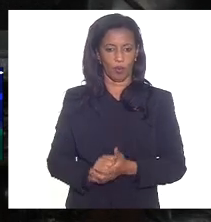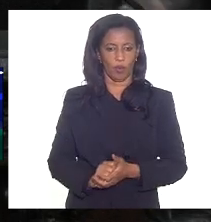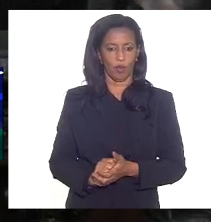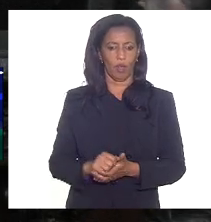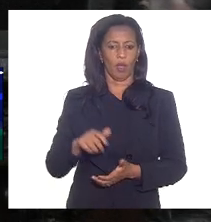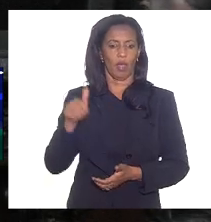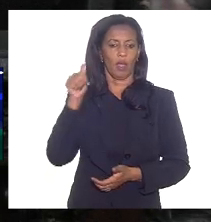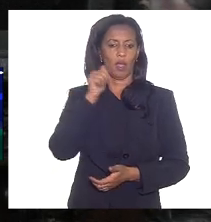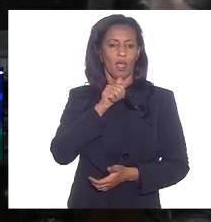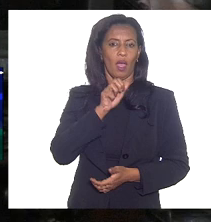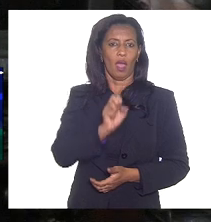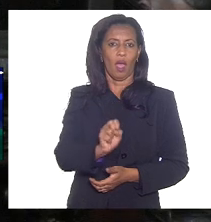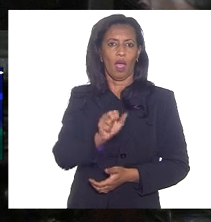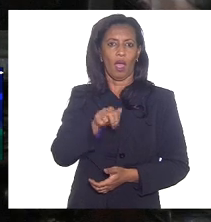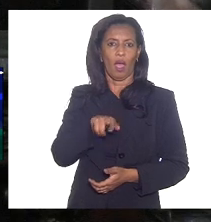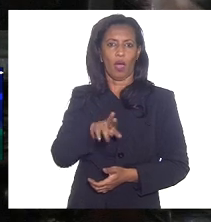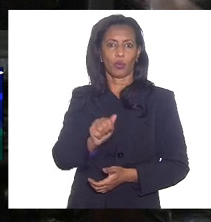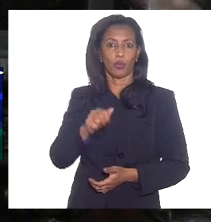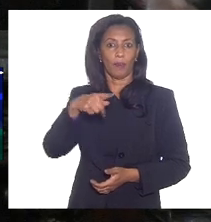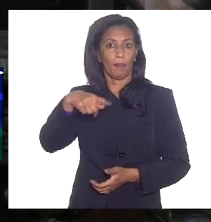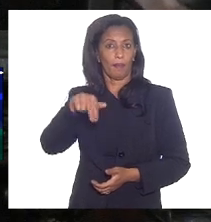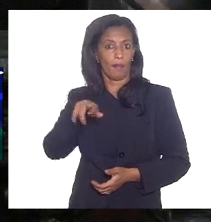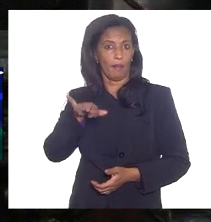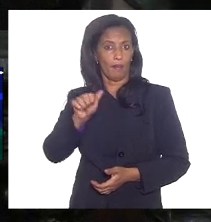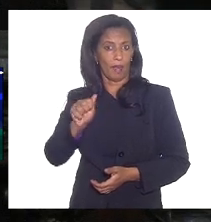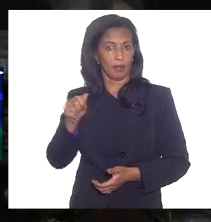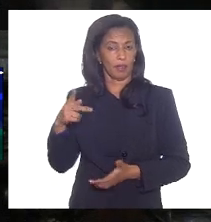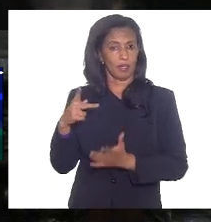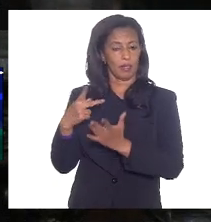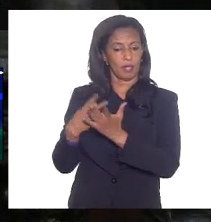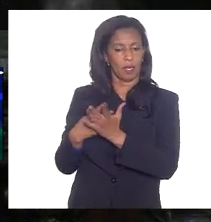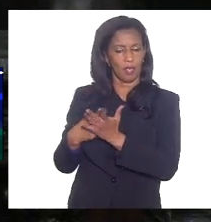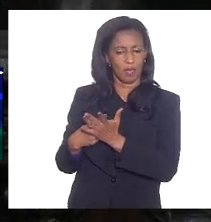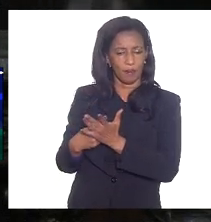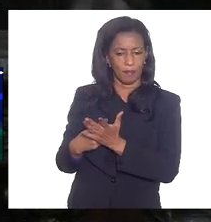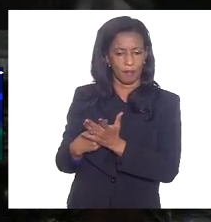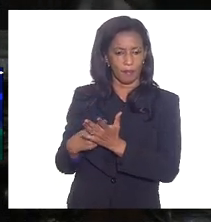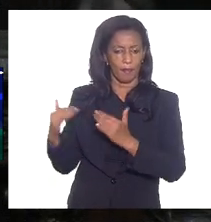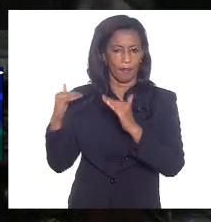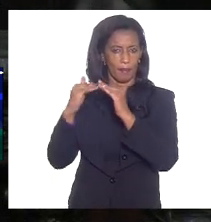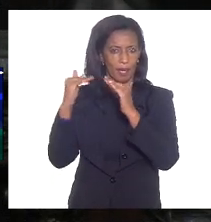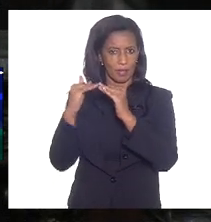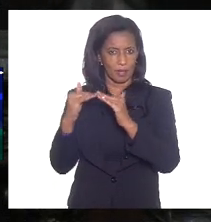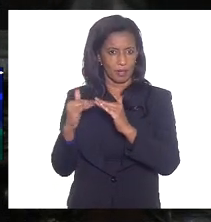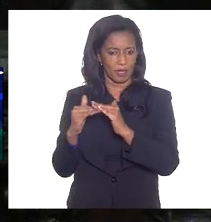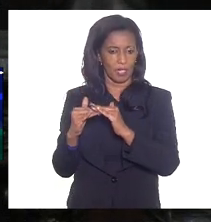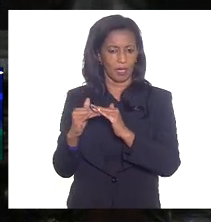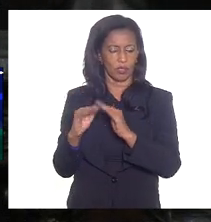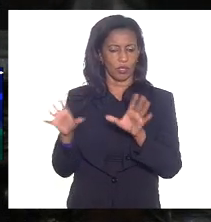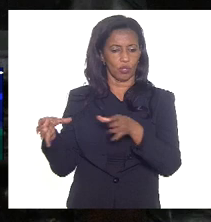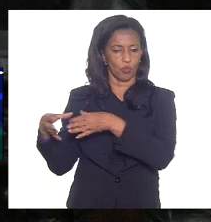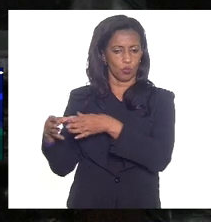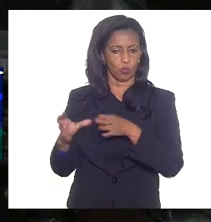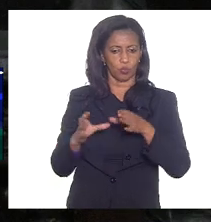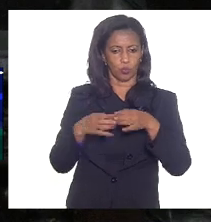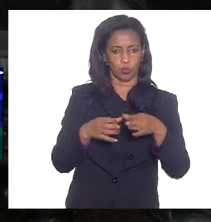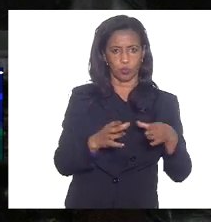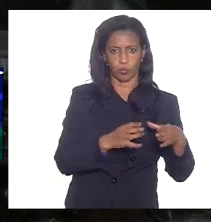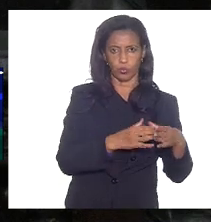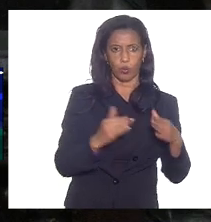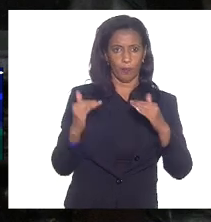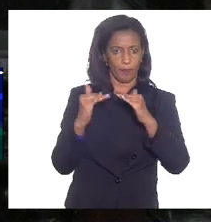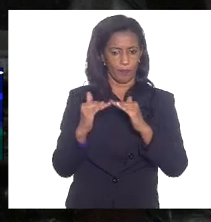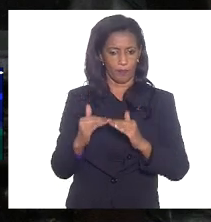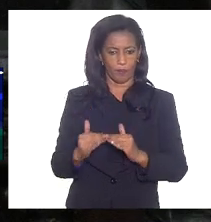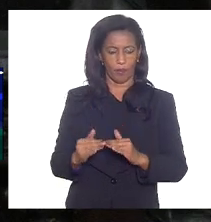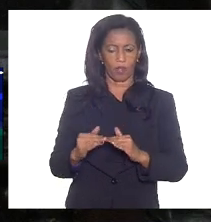ilustríssima senhora doutora Patrícia Paiva Aguiar, parecer da Comissão de Normas Internas e Proposição Externa, favorável. Do deputado Rosenberg Reis, em discussão. Não